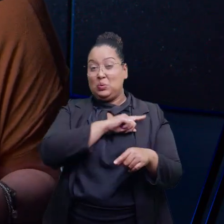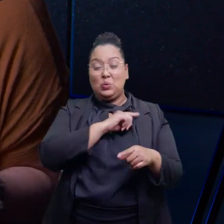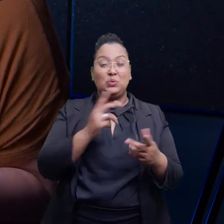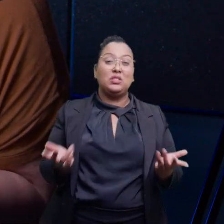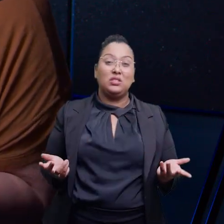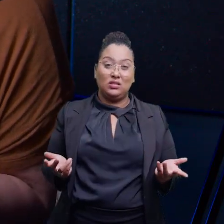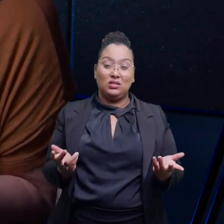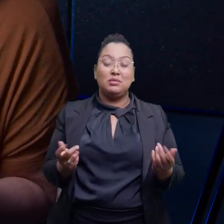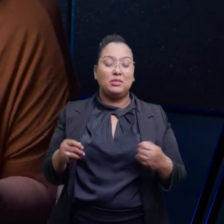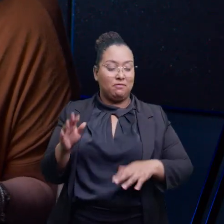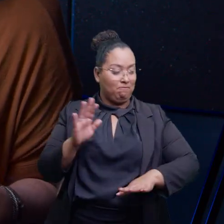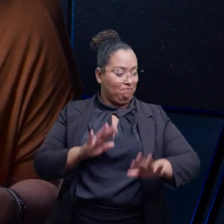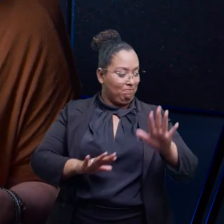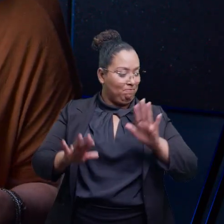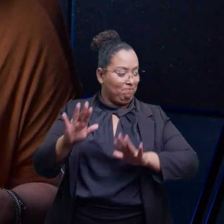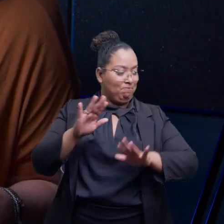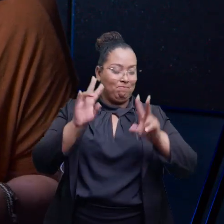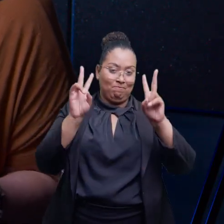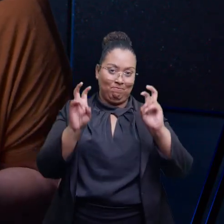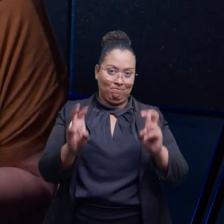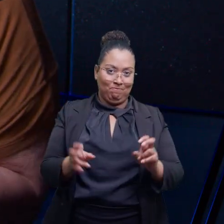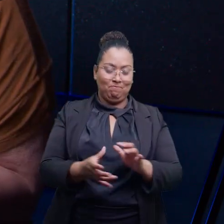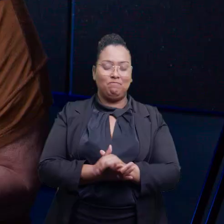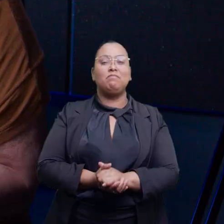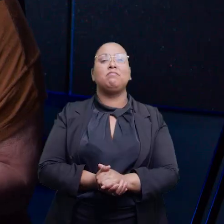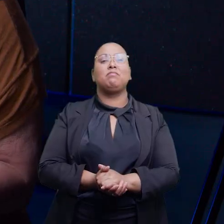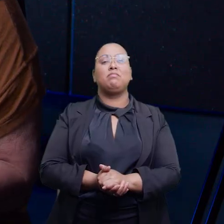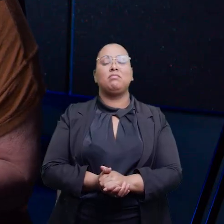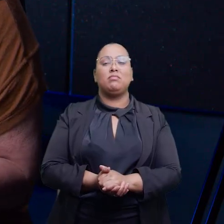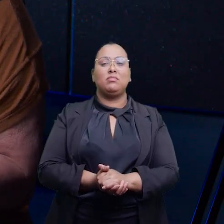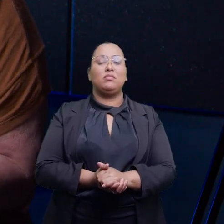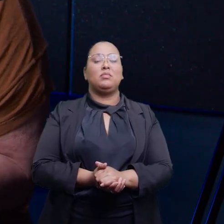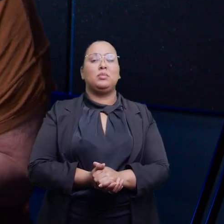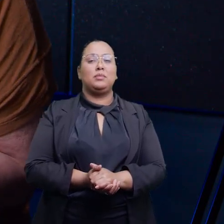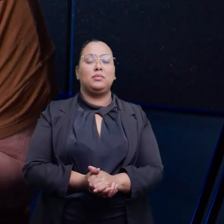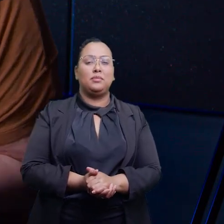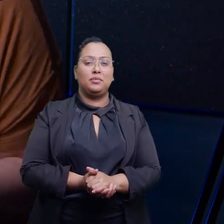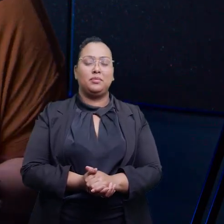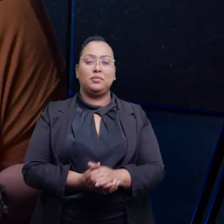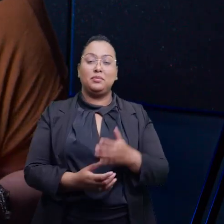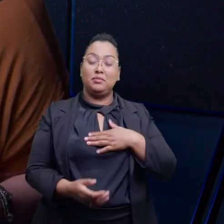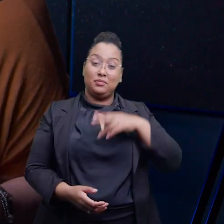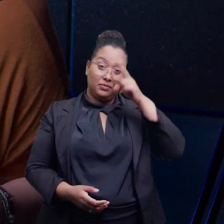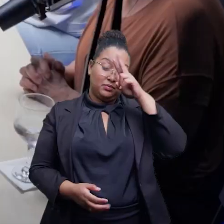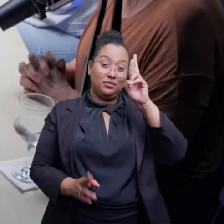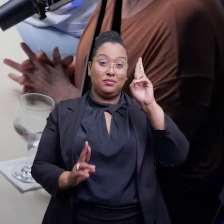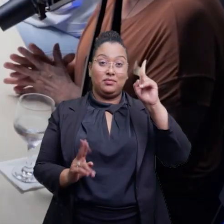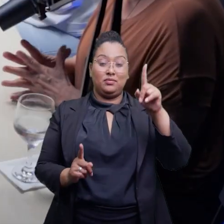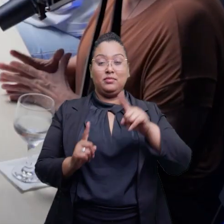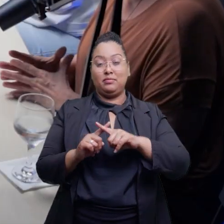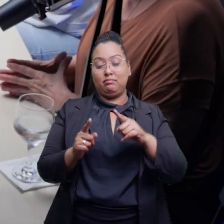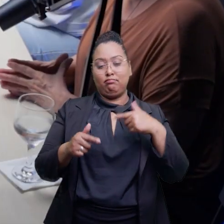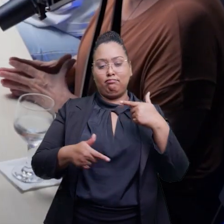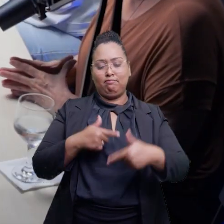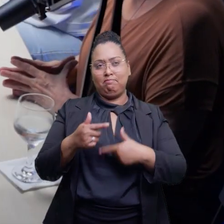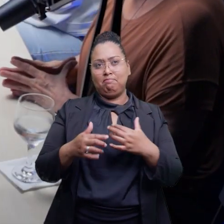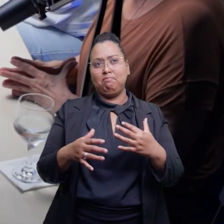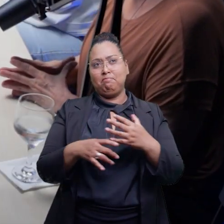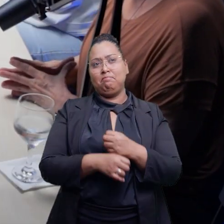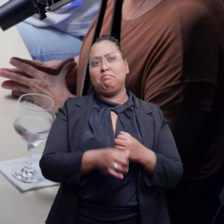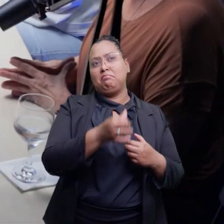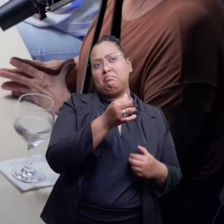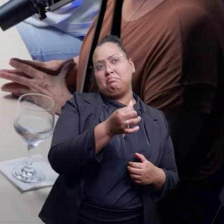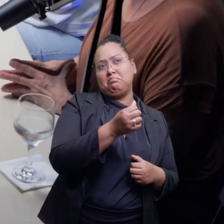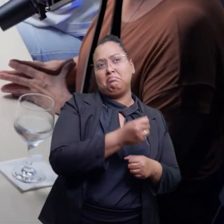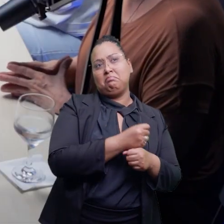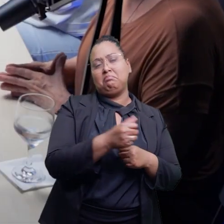qualquer outra, mas tem que ter alguns cuidados com algumas questões específicas. Então, a minha história é muito diferente. Mas nesse trabalho que já tem aí